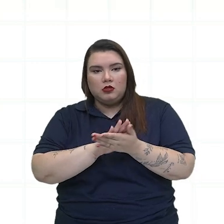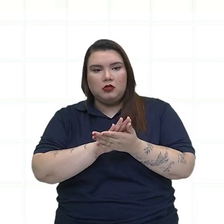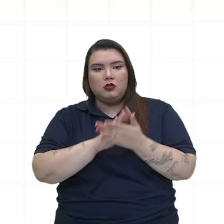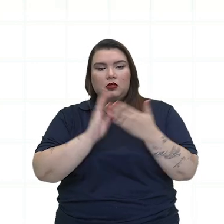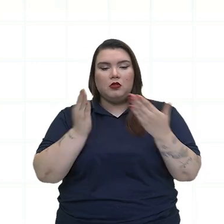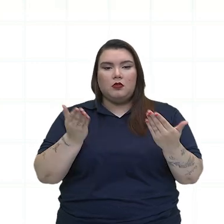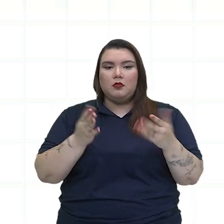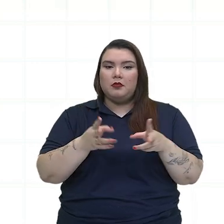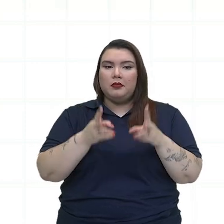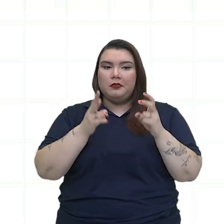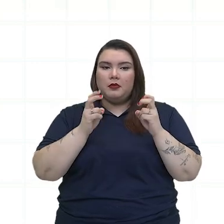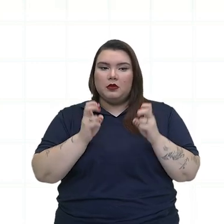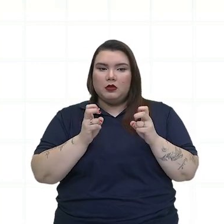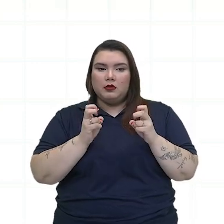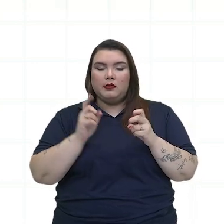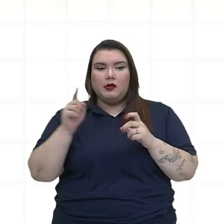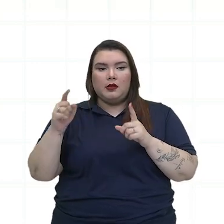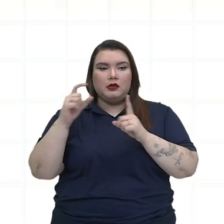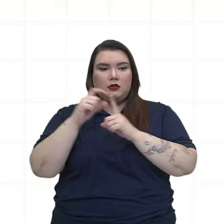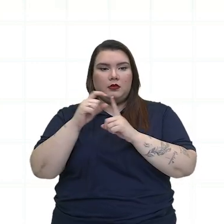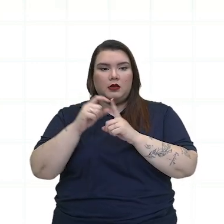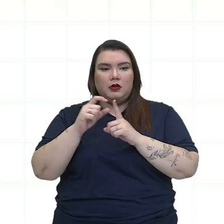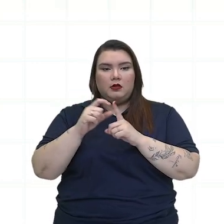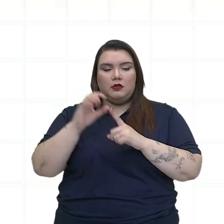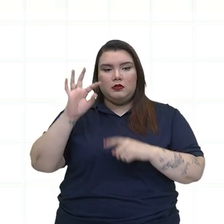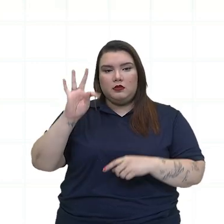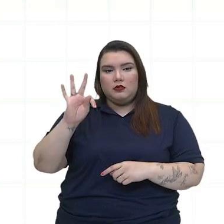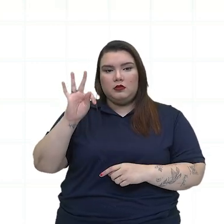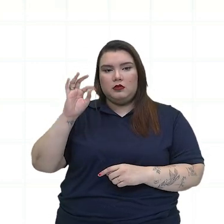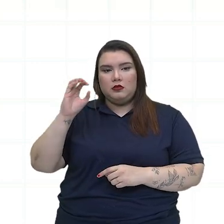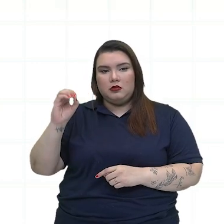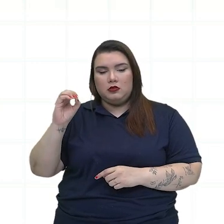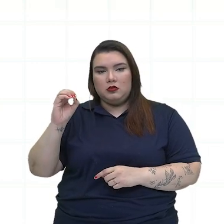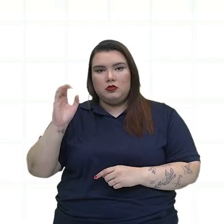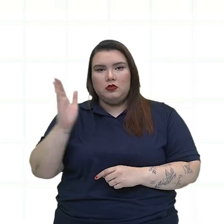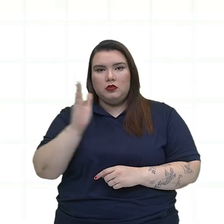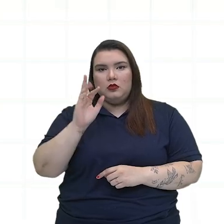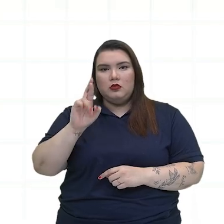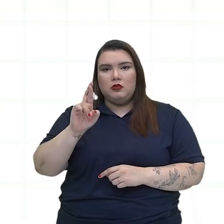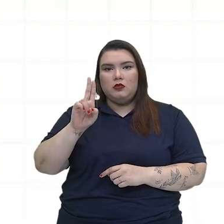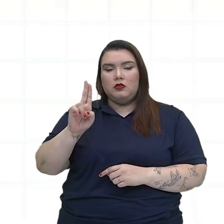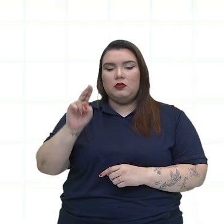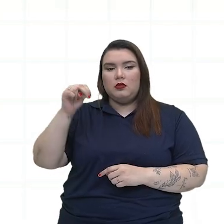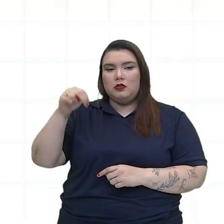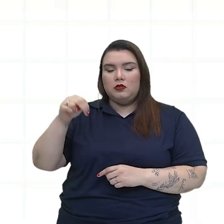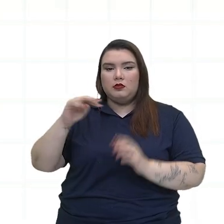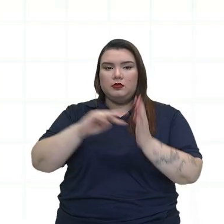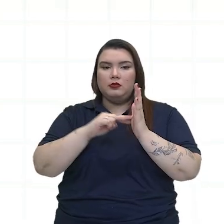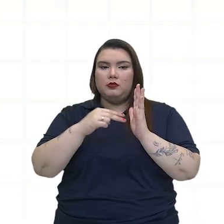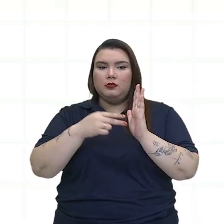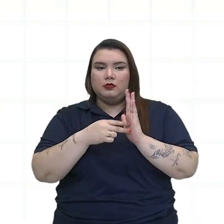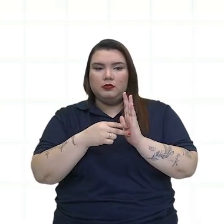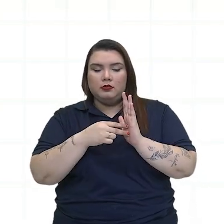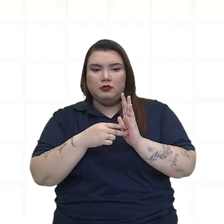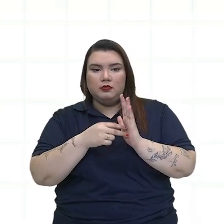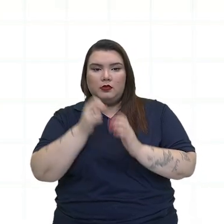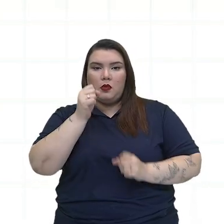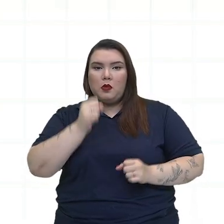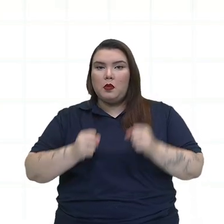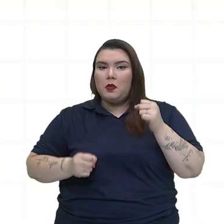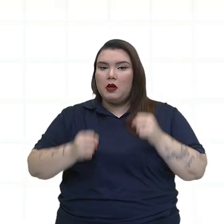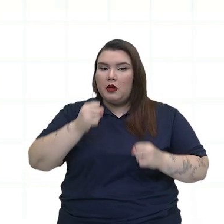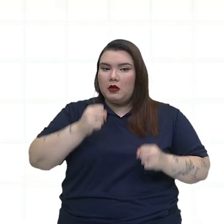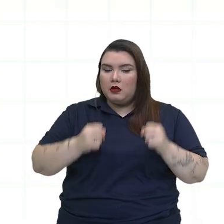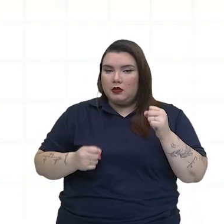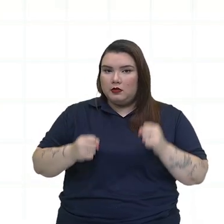a partir dessa partículazinha aqui, ó. To run. To run quer dizer